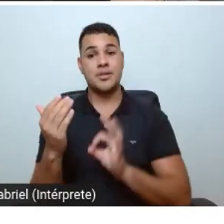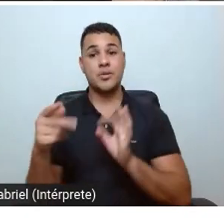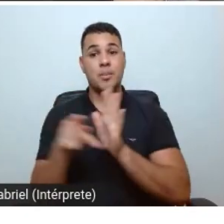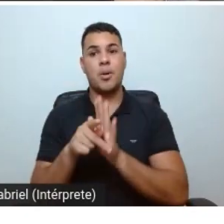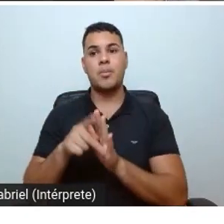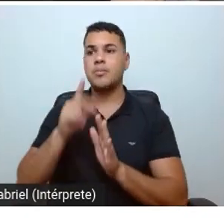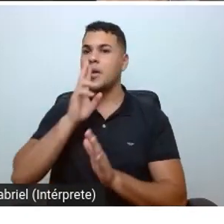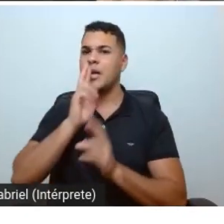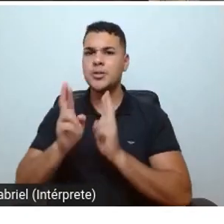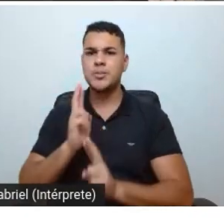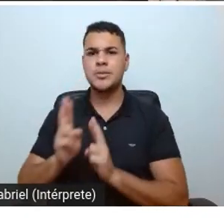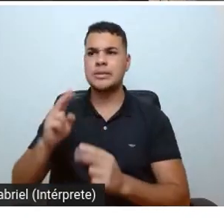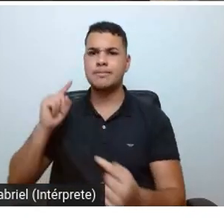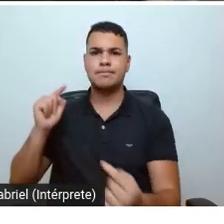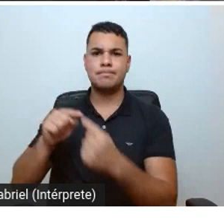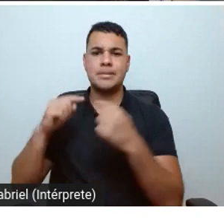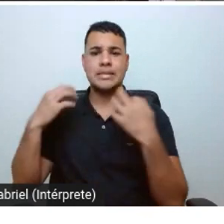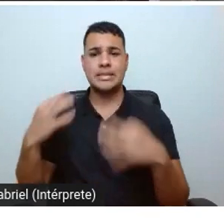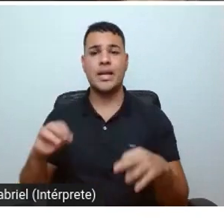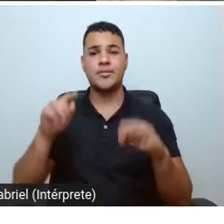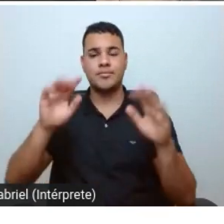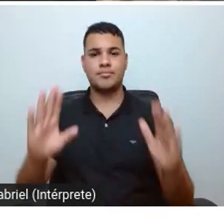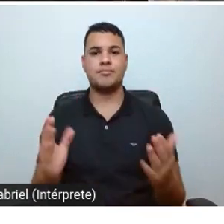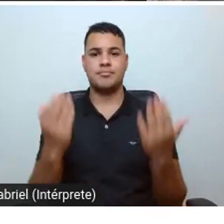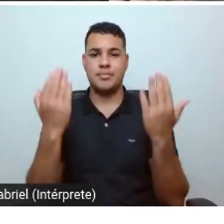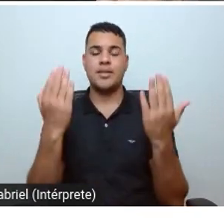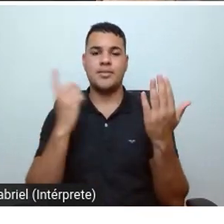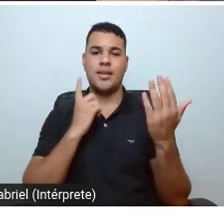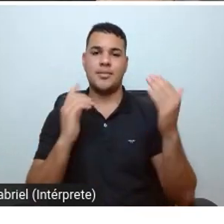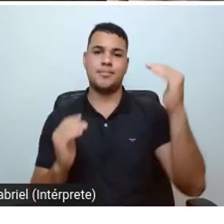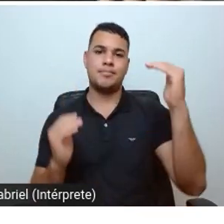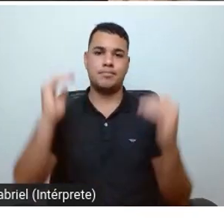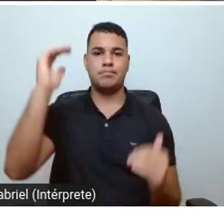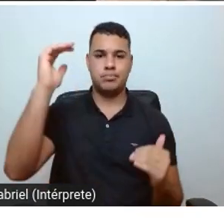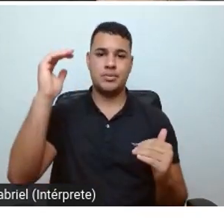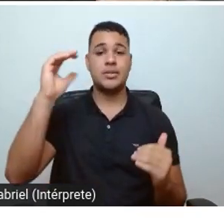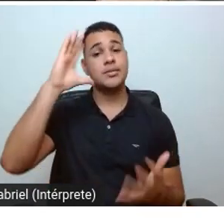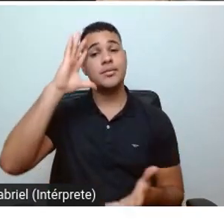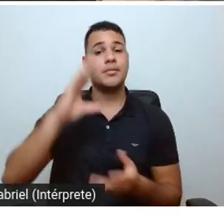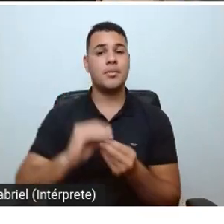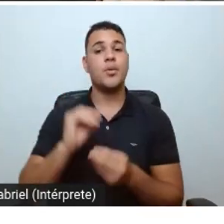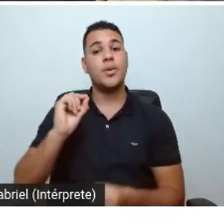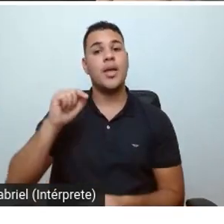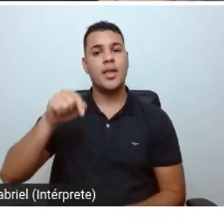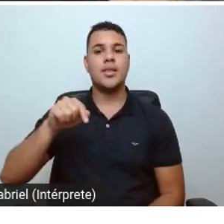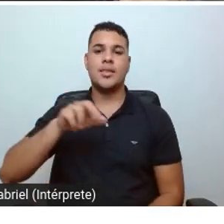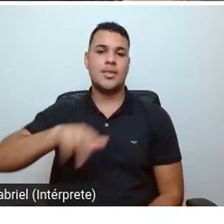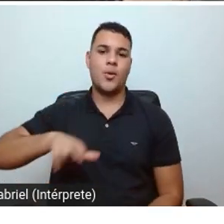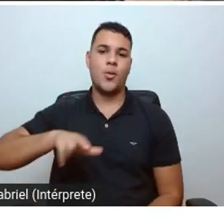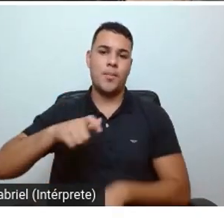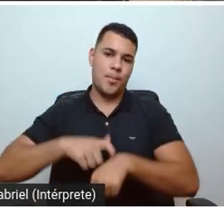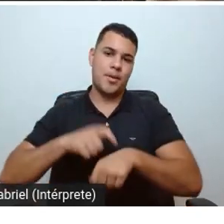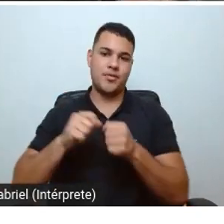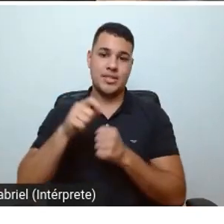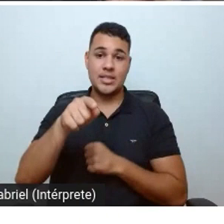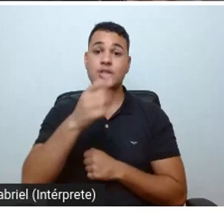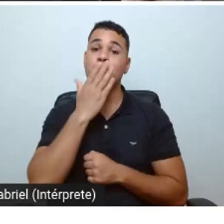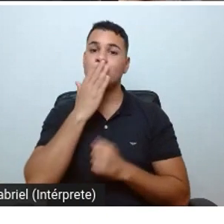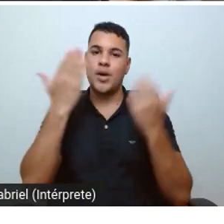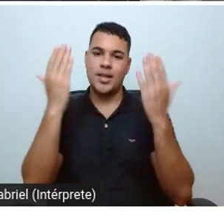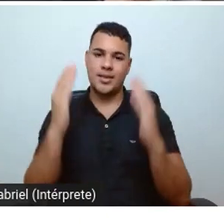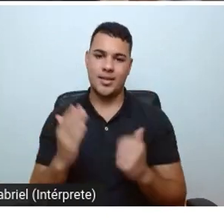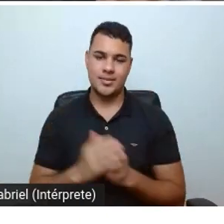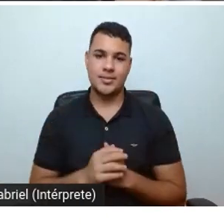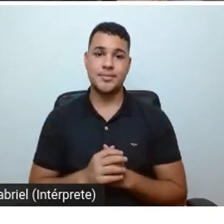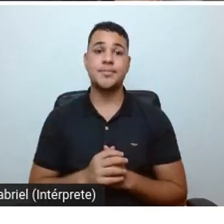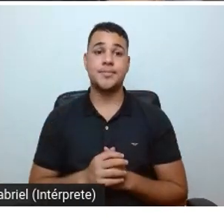das intenções, você vê que tem muita discrepância, ainda não é o momento de fazer esse tipo de análise, tá? Então, aqui